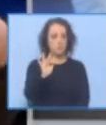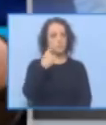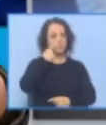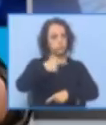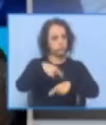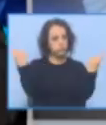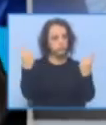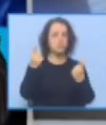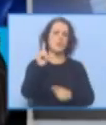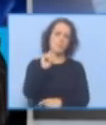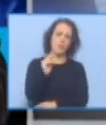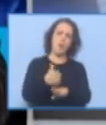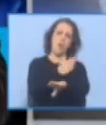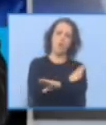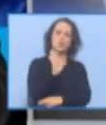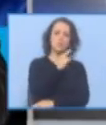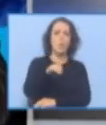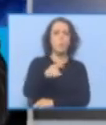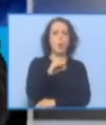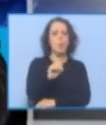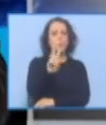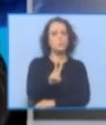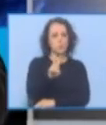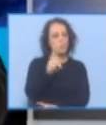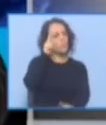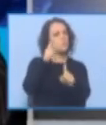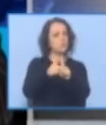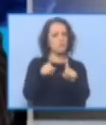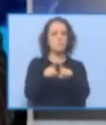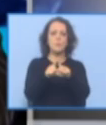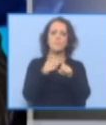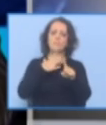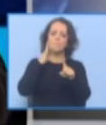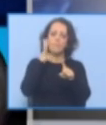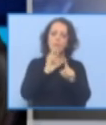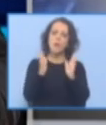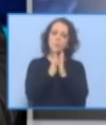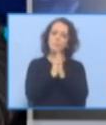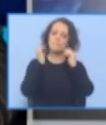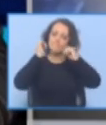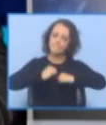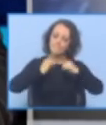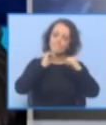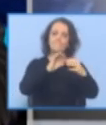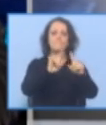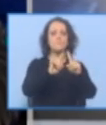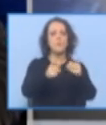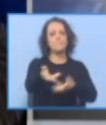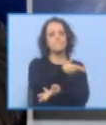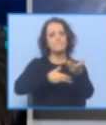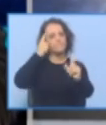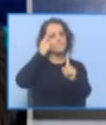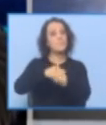já foi o Papa João Paulo II, dessa procura de harmonia entre as religiões, tornando-as construtoras da